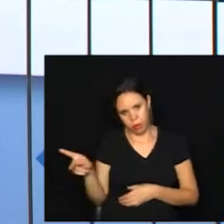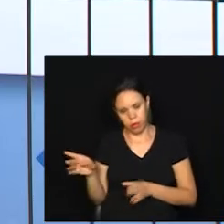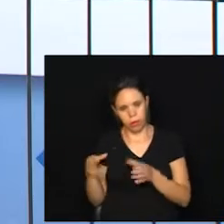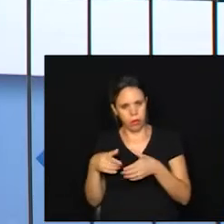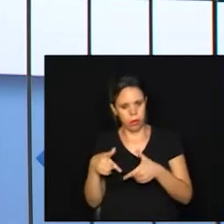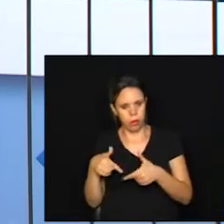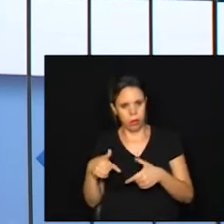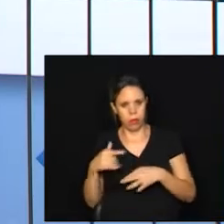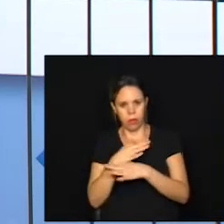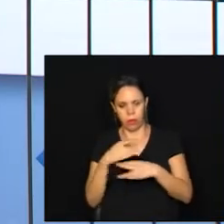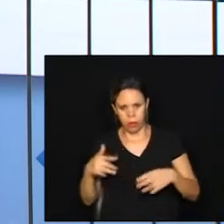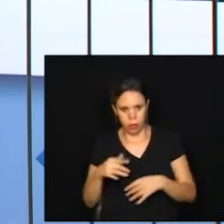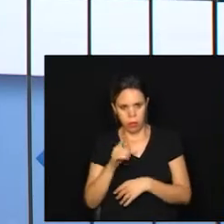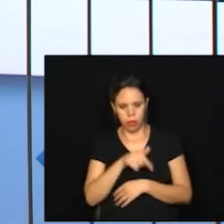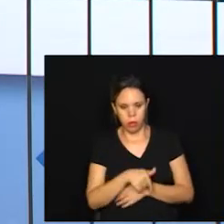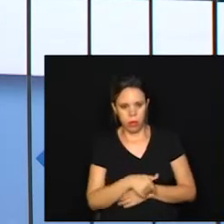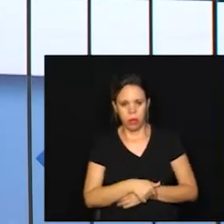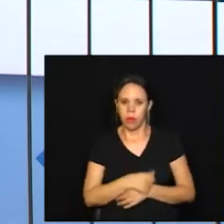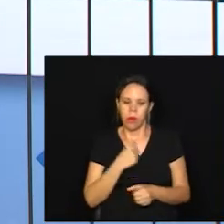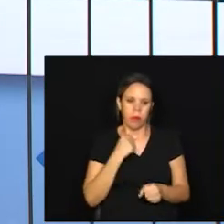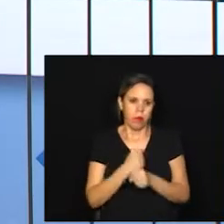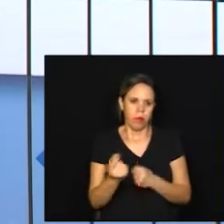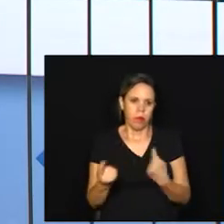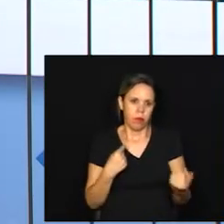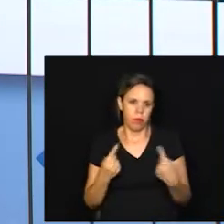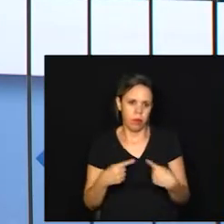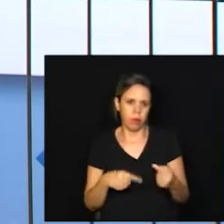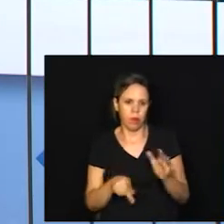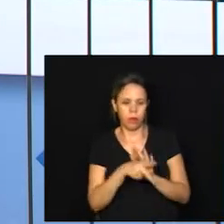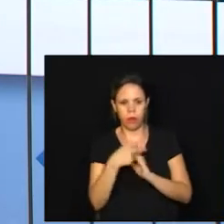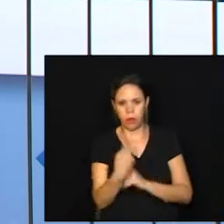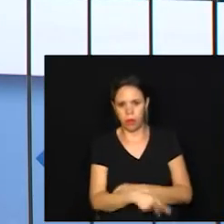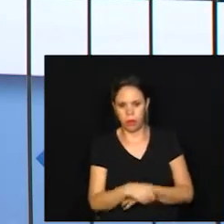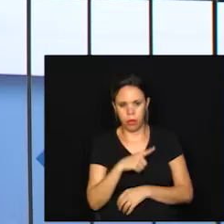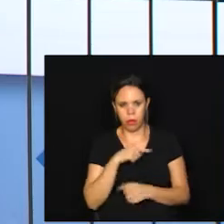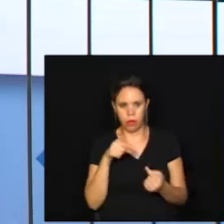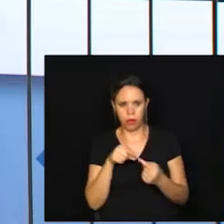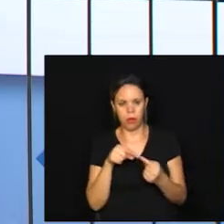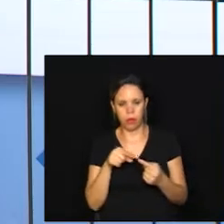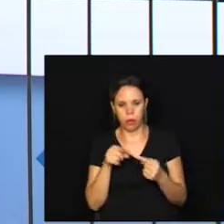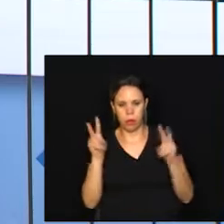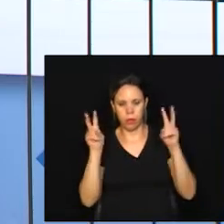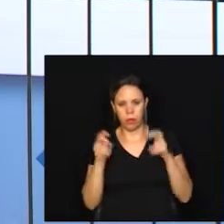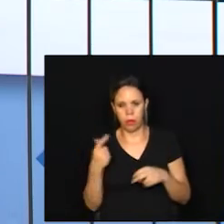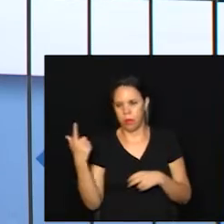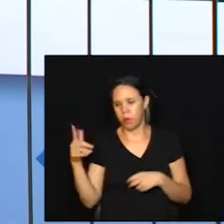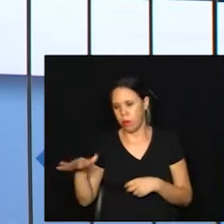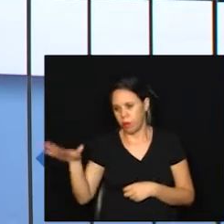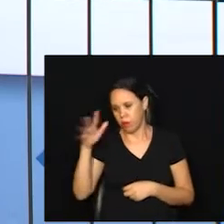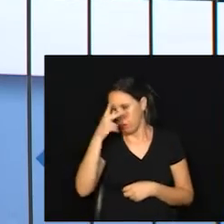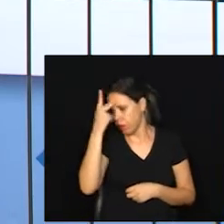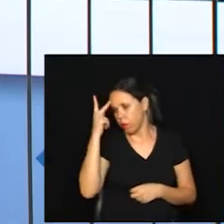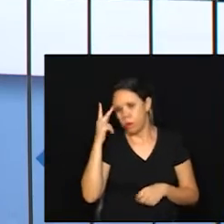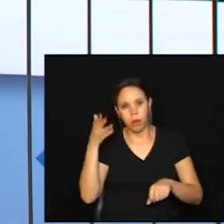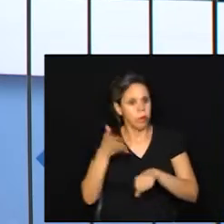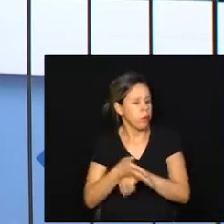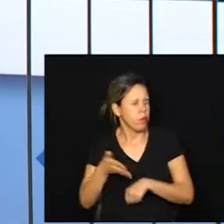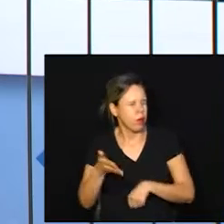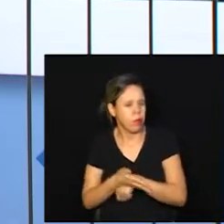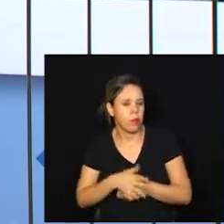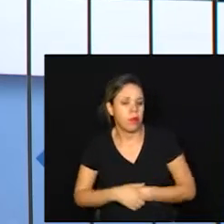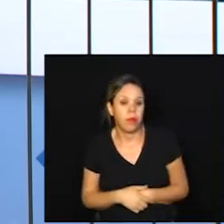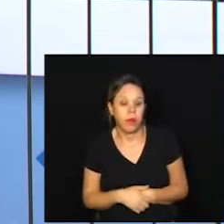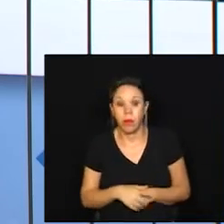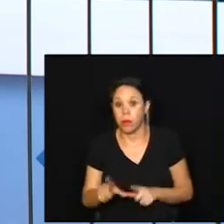Mobilidade Urbana. Então, como é construção de via marginal, tem a ver com o tema. E os outros integrantes